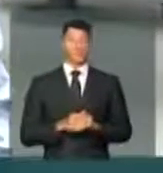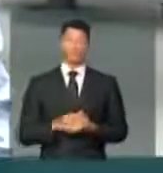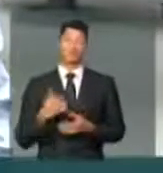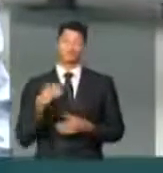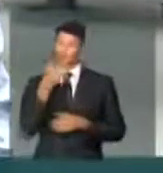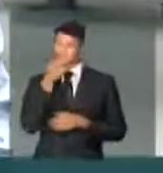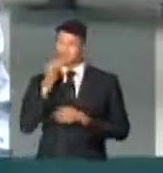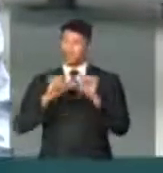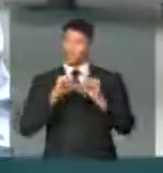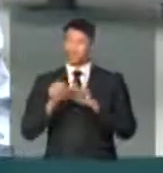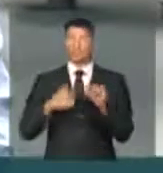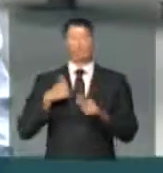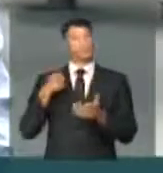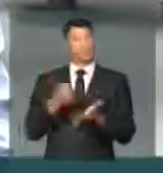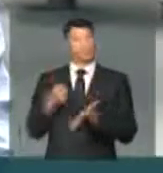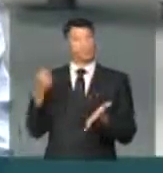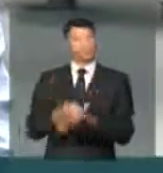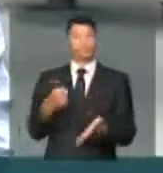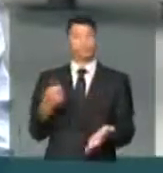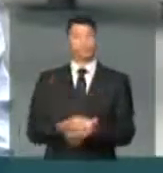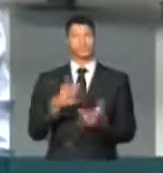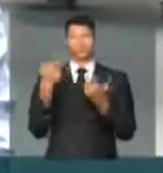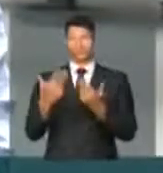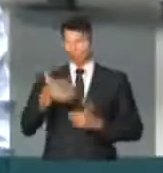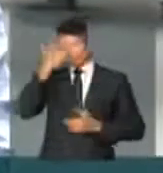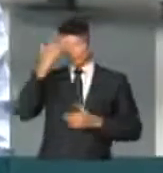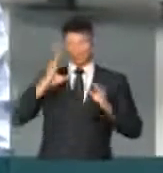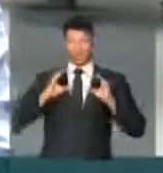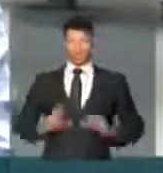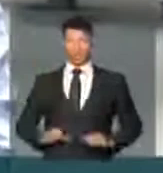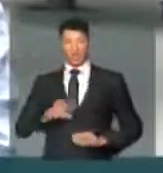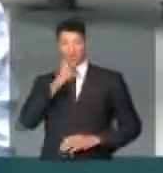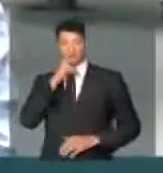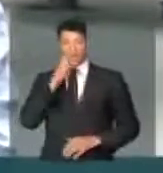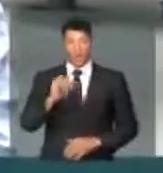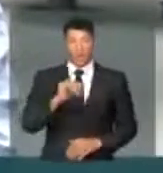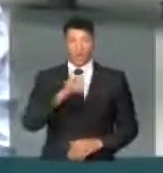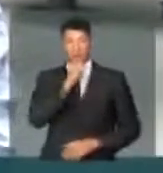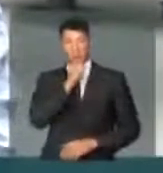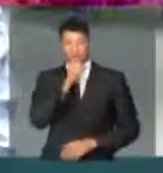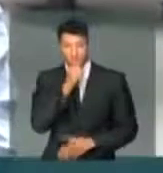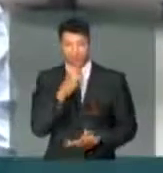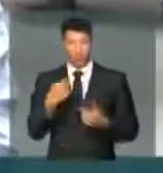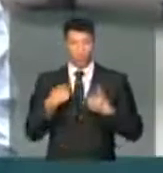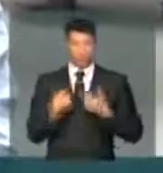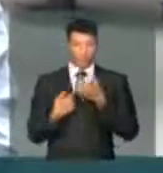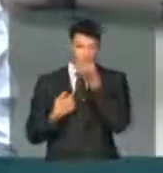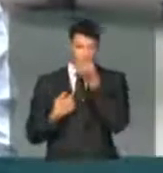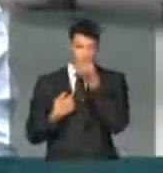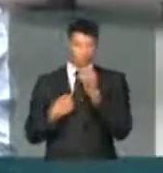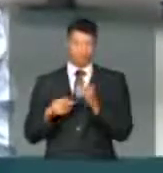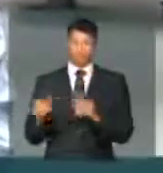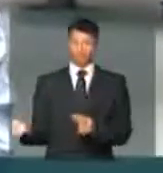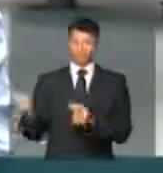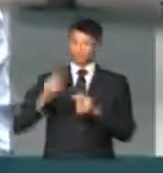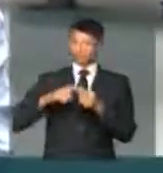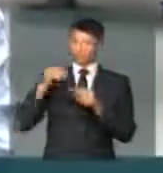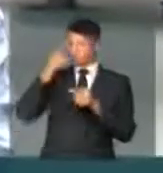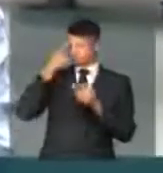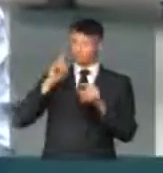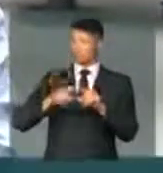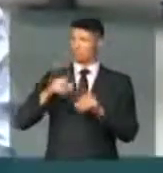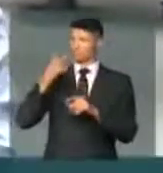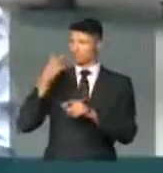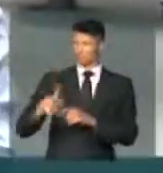Achei que eu tinha o dever, como cidadão, como pai, como avô, de me associar a essa